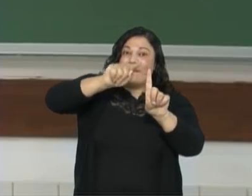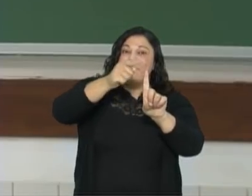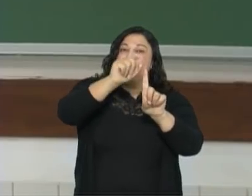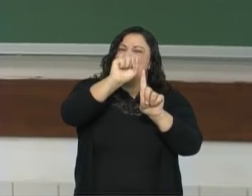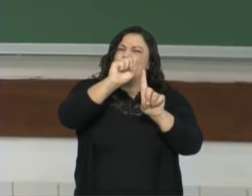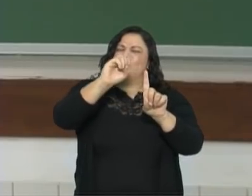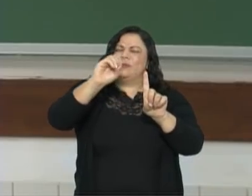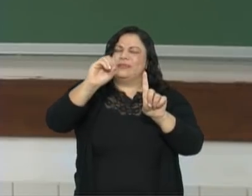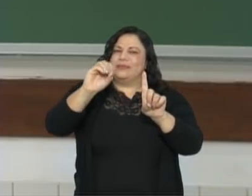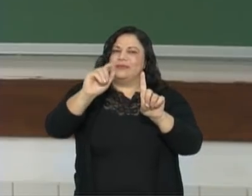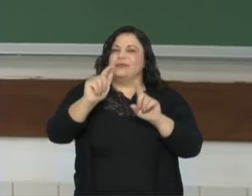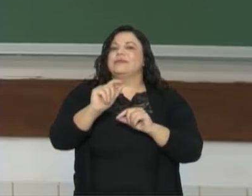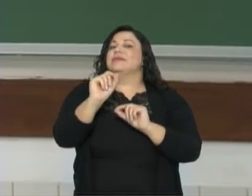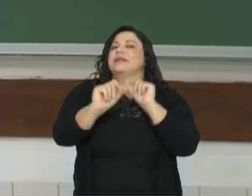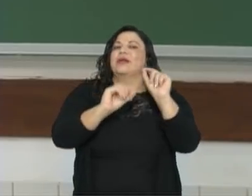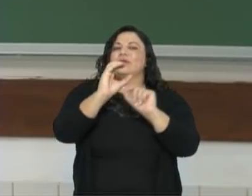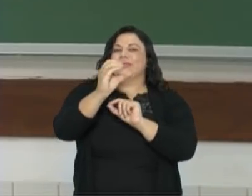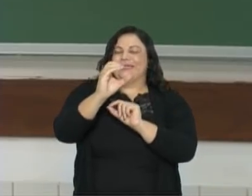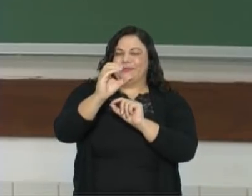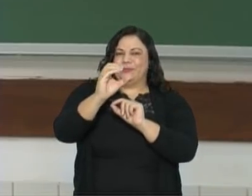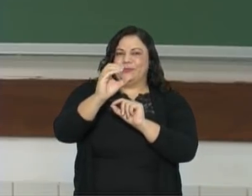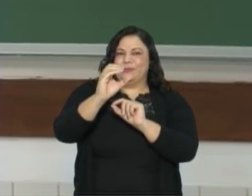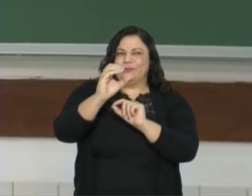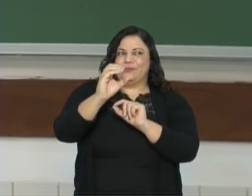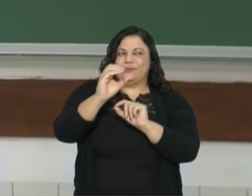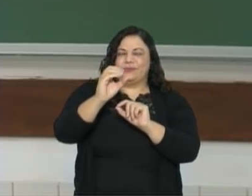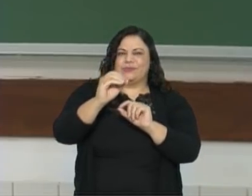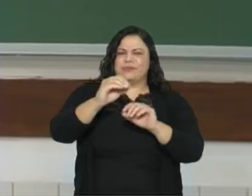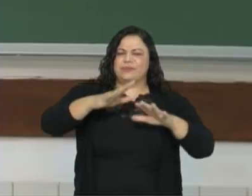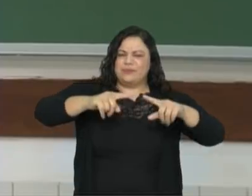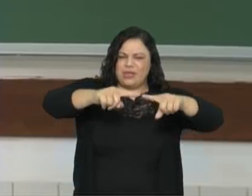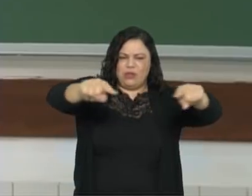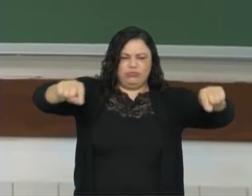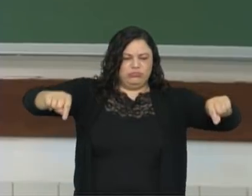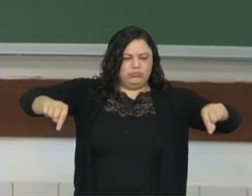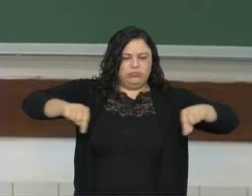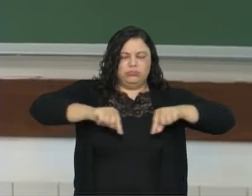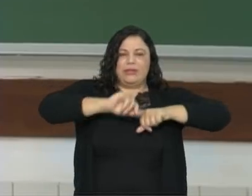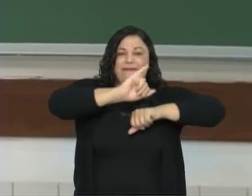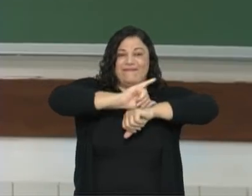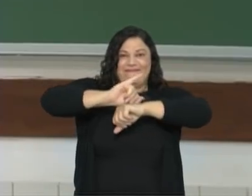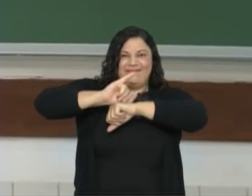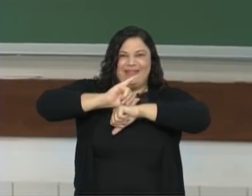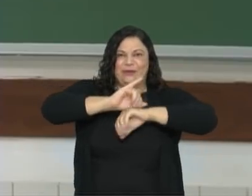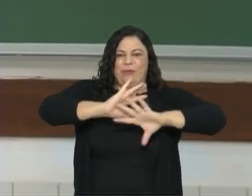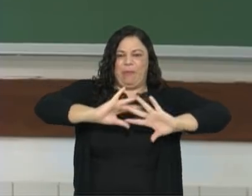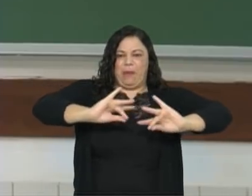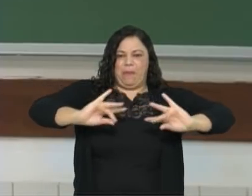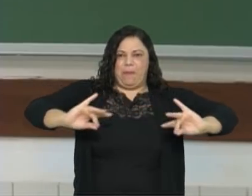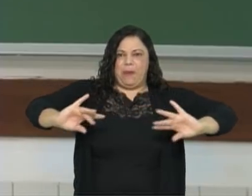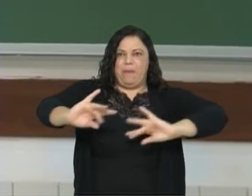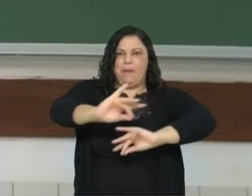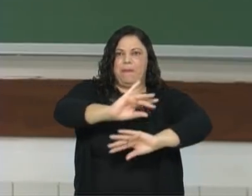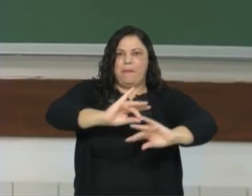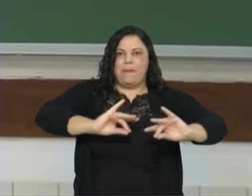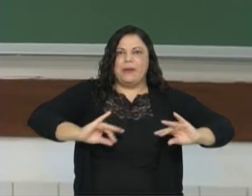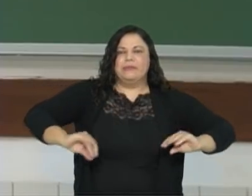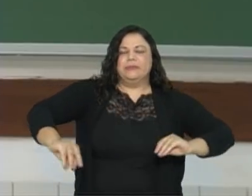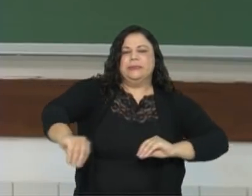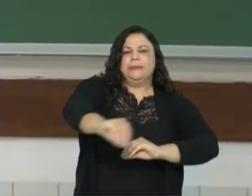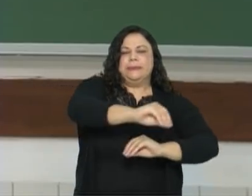de carbono no meio de uma piscina, né, de ferro derretido. E essa adição vai